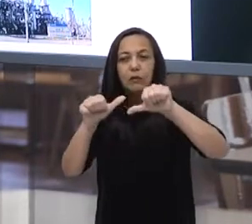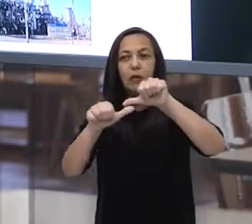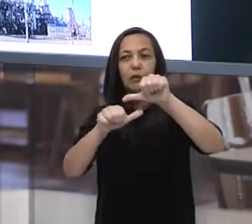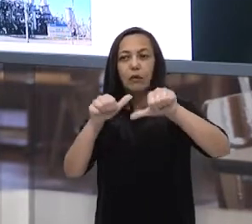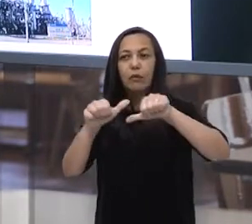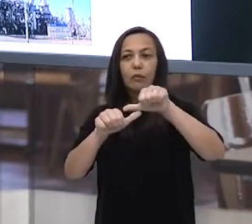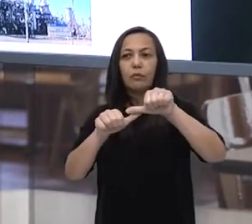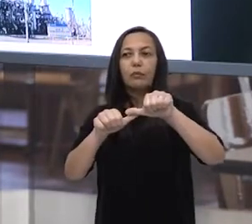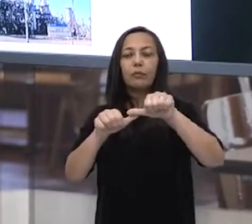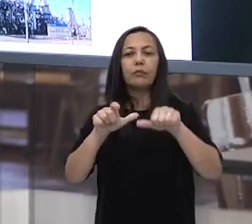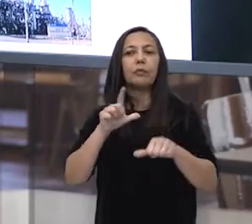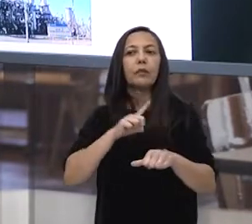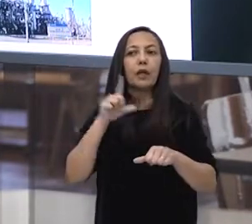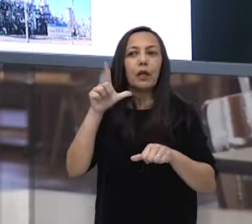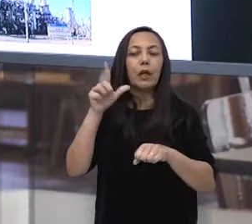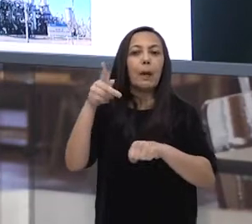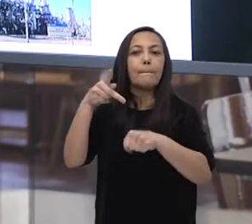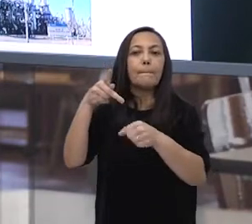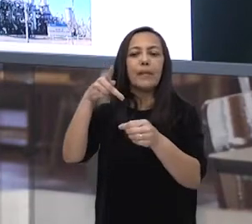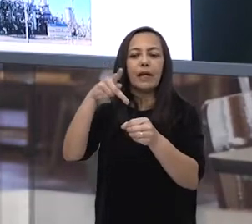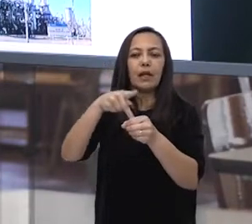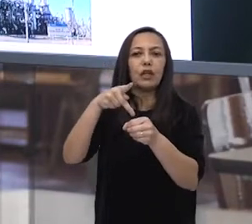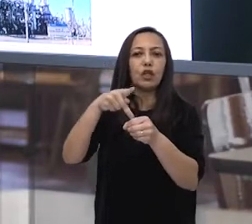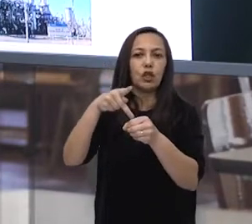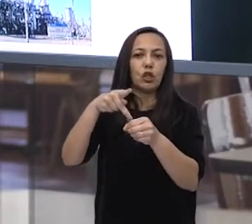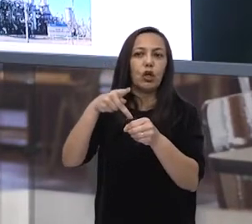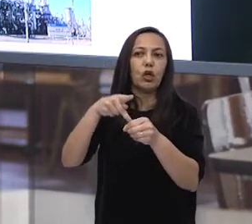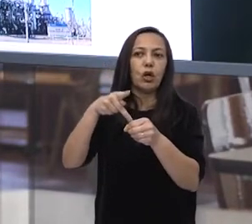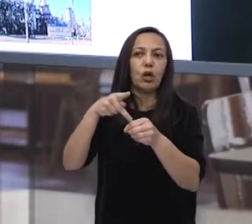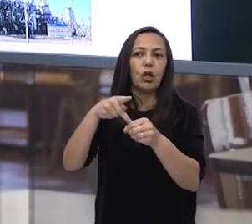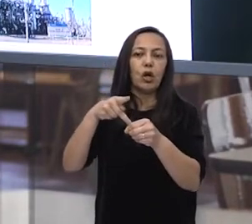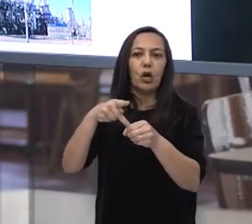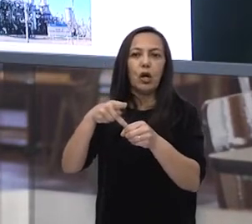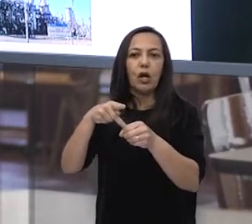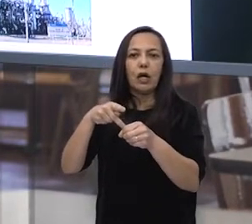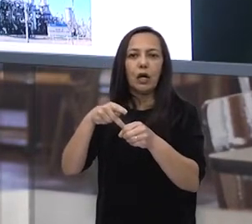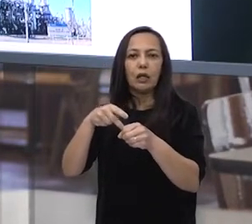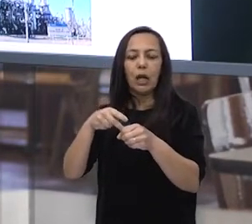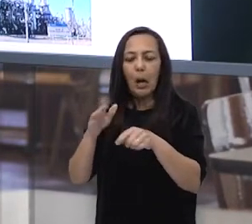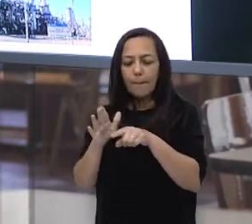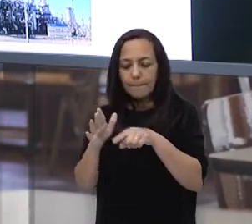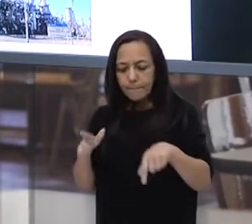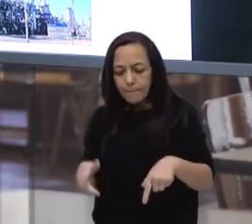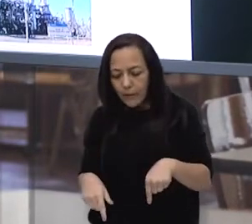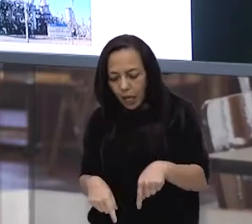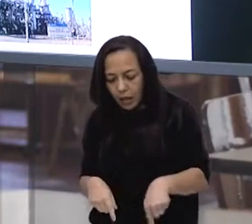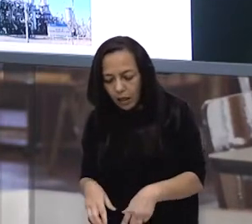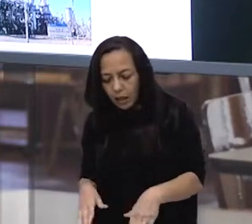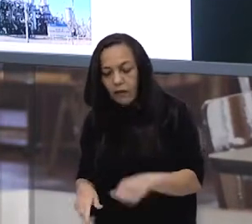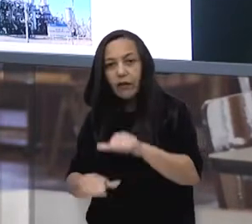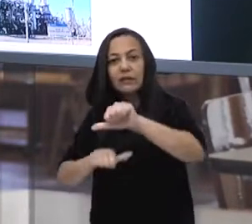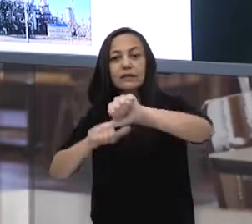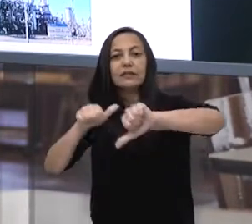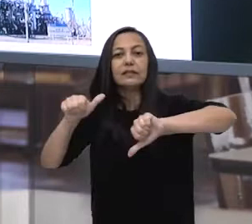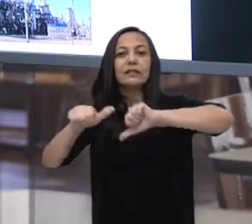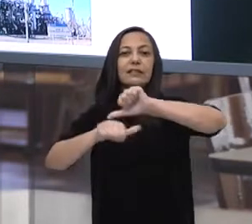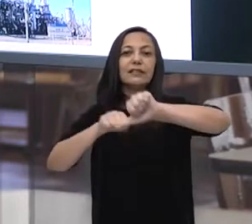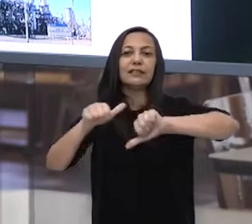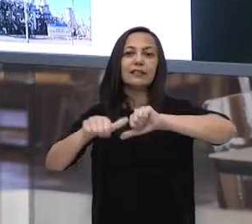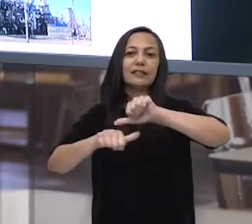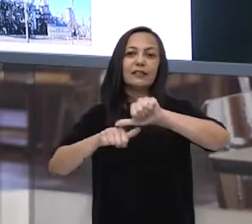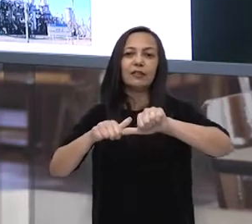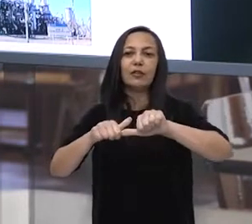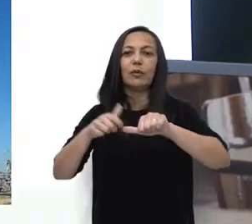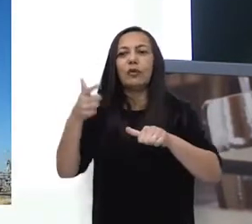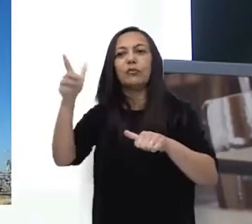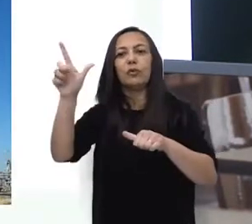por exemplo, uma refinaria de petróleo. Então, ela pega esse produto, que é o petróleo, e vai transformá-la em